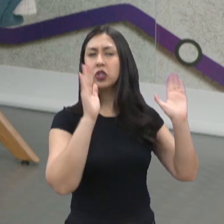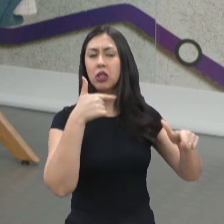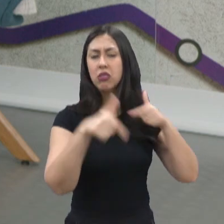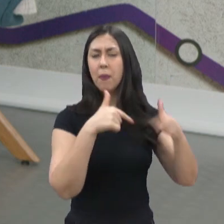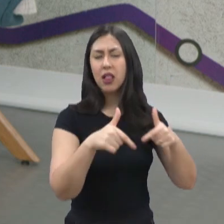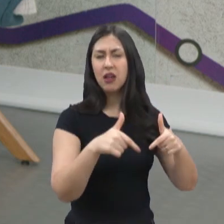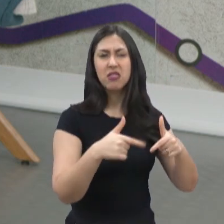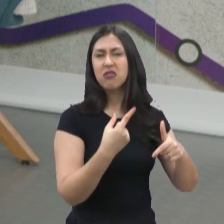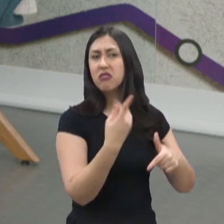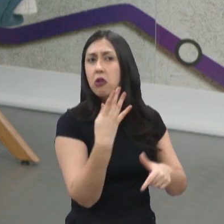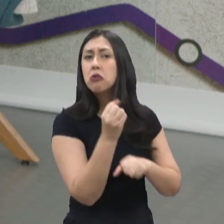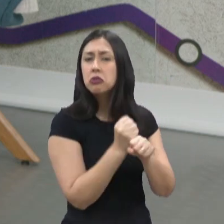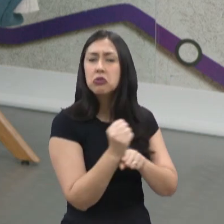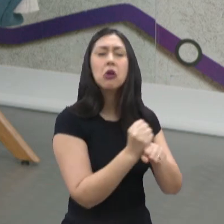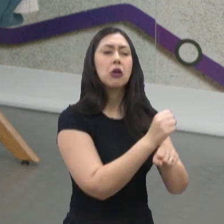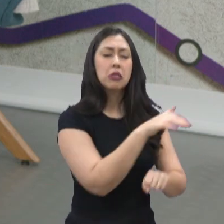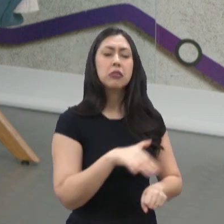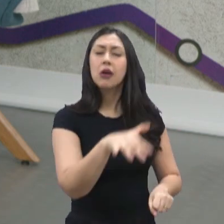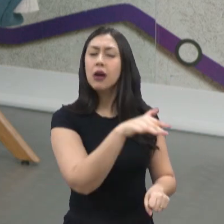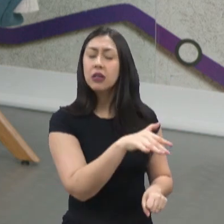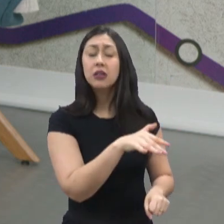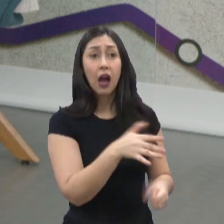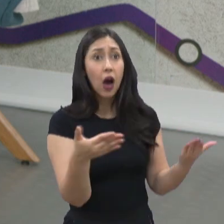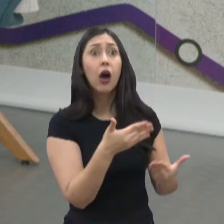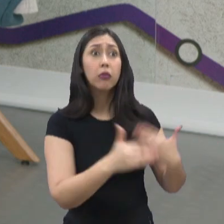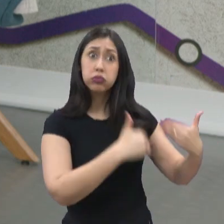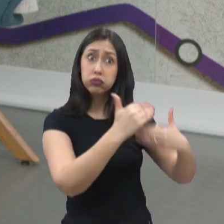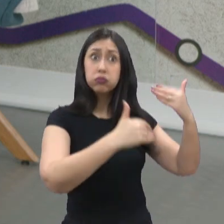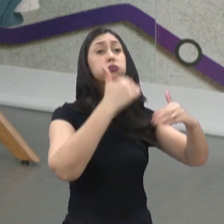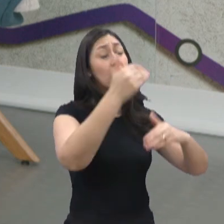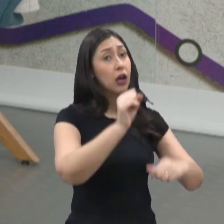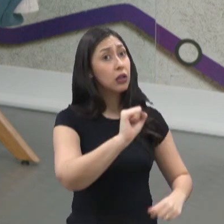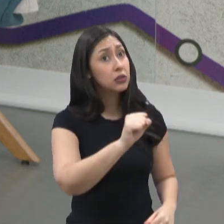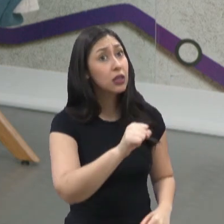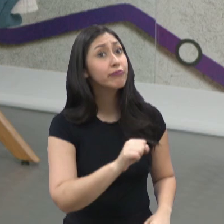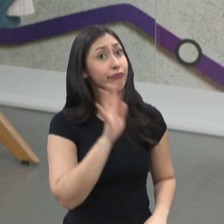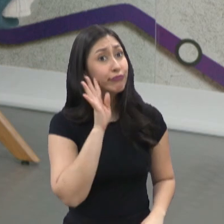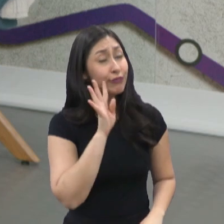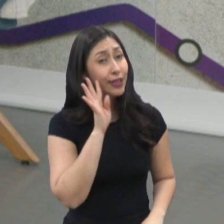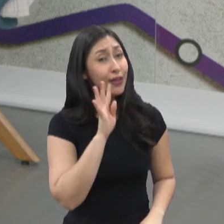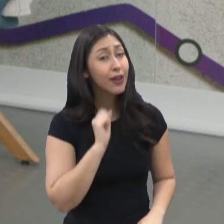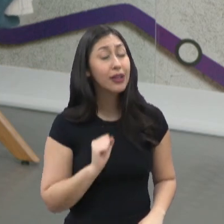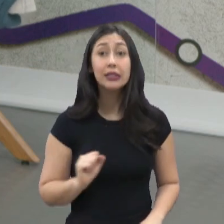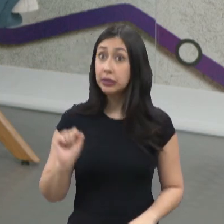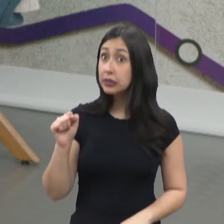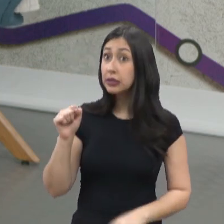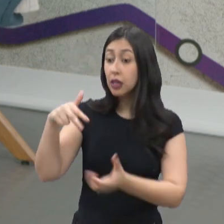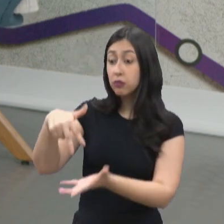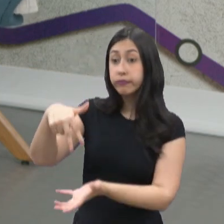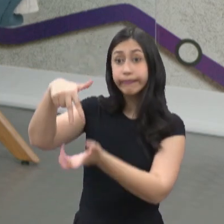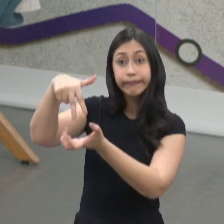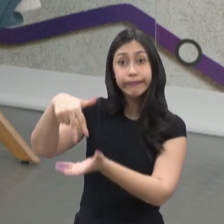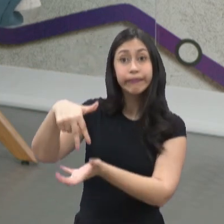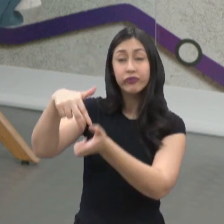É uma profissão, né, uma área que ganhou espaço, né, Marcela? Muito bacana, né, a calistenia? Sim, a calistenia ali, o professor Luiz Gustavo